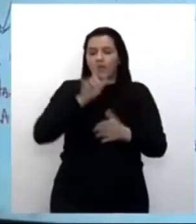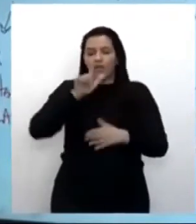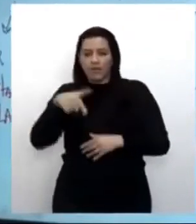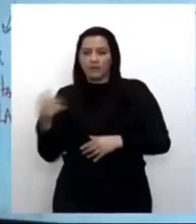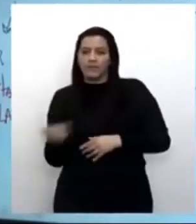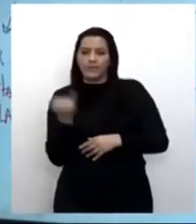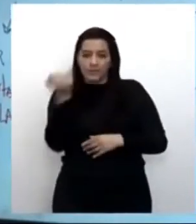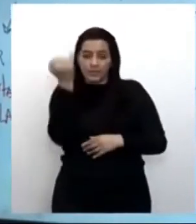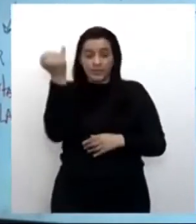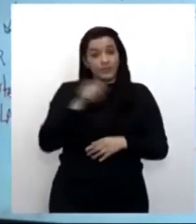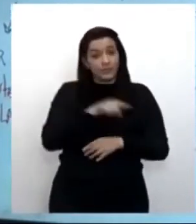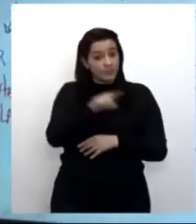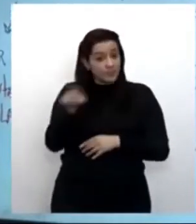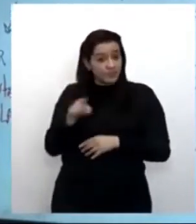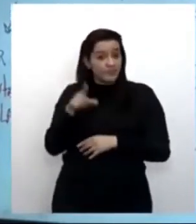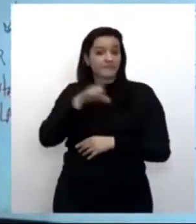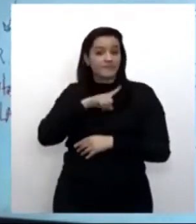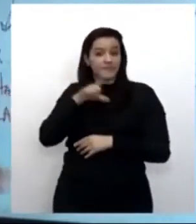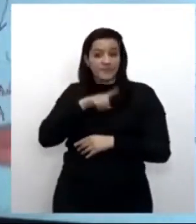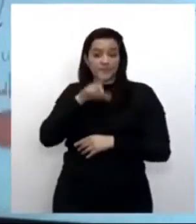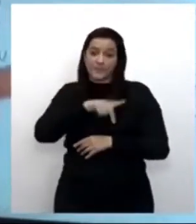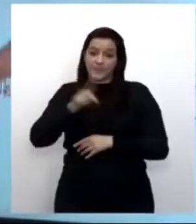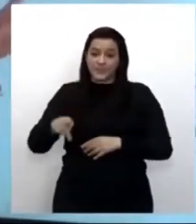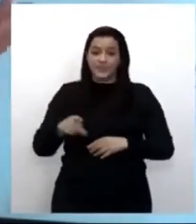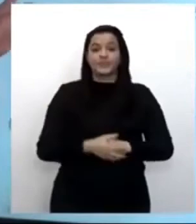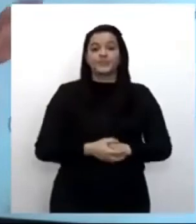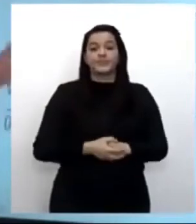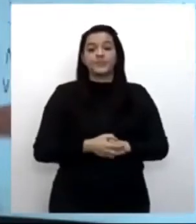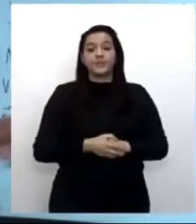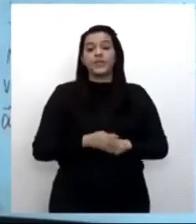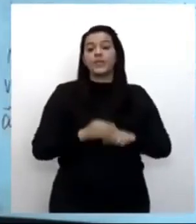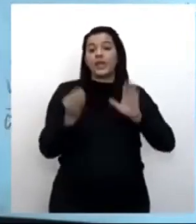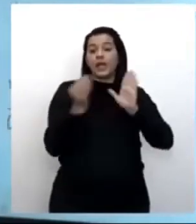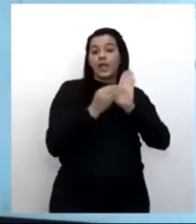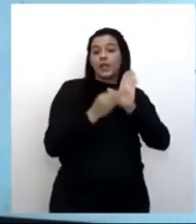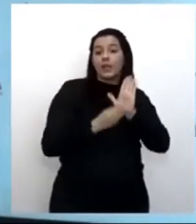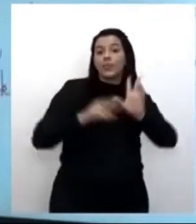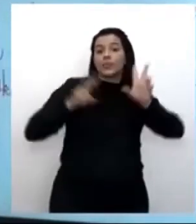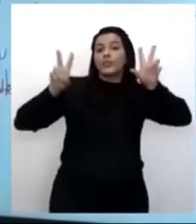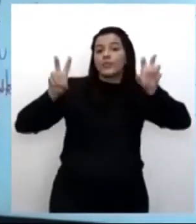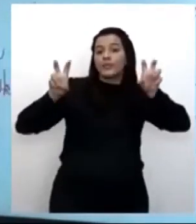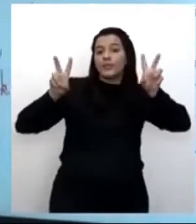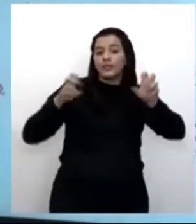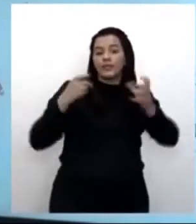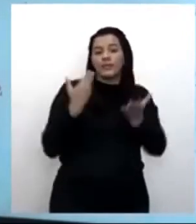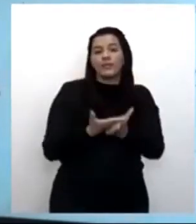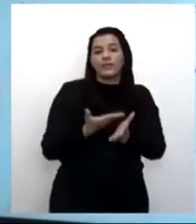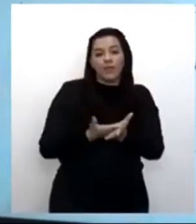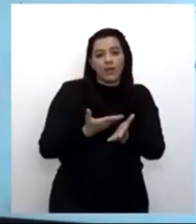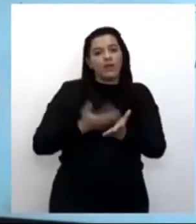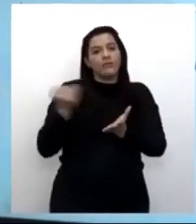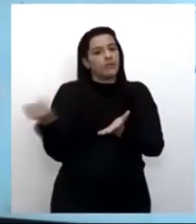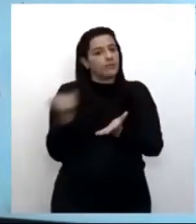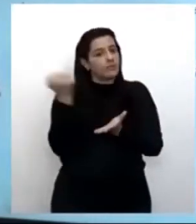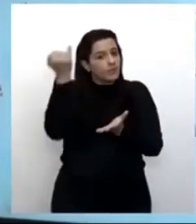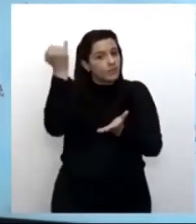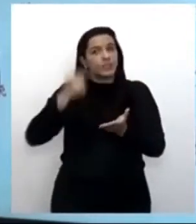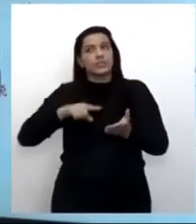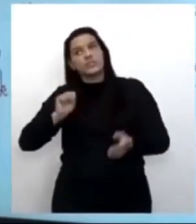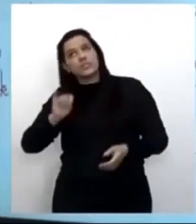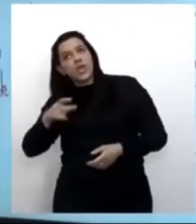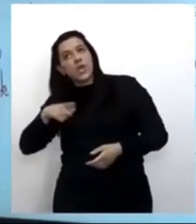dúvidas, para tirar junto com os seus professores, tá? Anote o tema da aula, importante saber qual é o tema da aula. Aula 1,